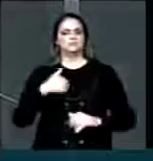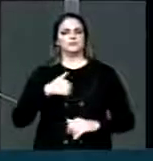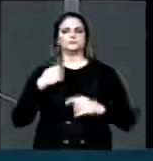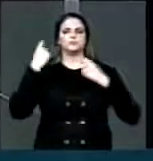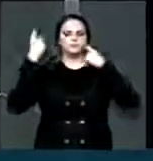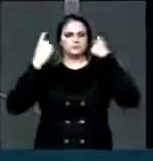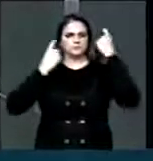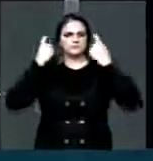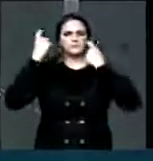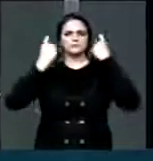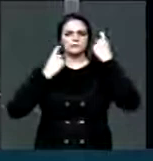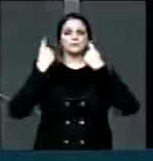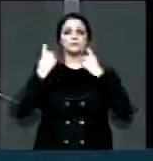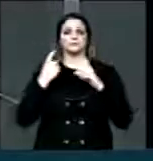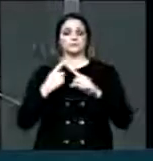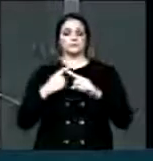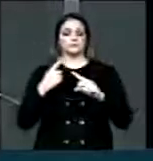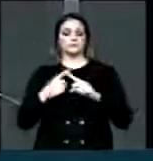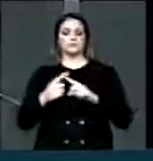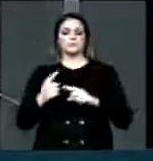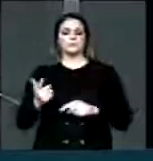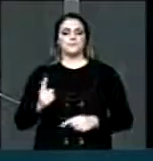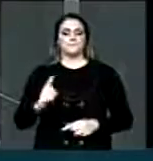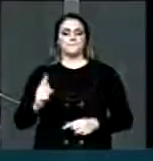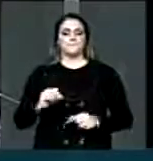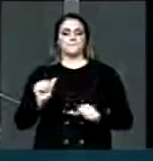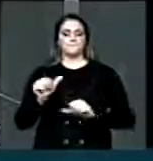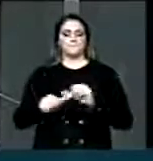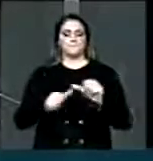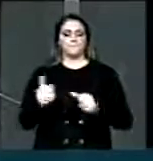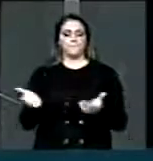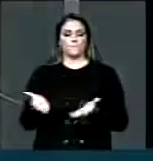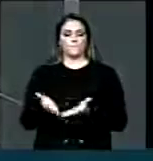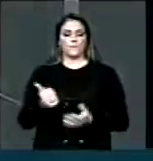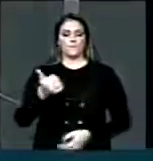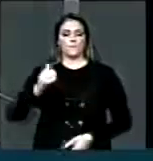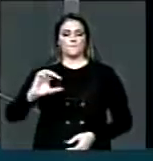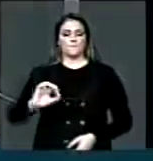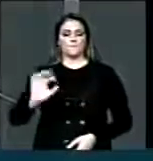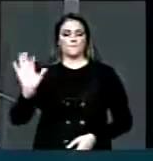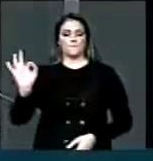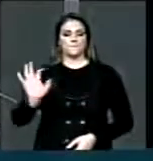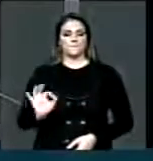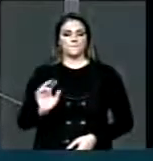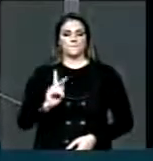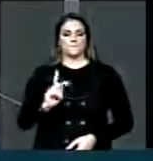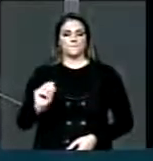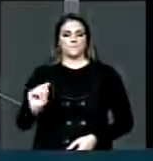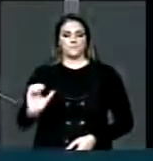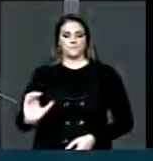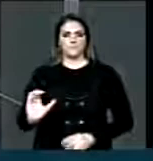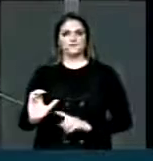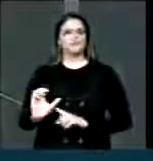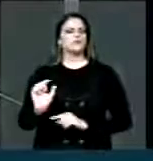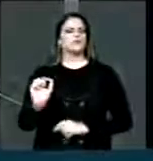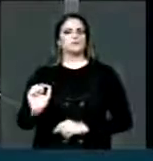muito preocupado com esse contingenciamento que vem de 10% do PAC, e no